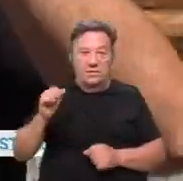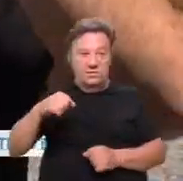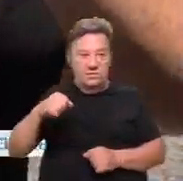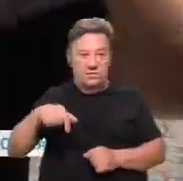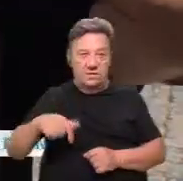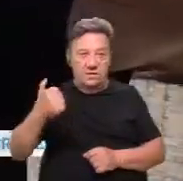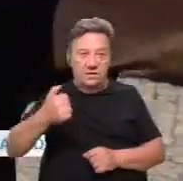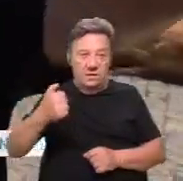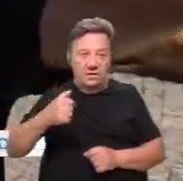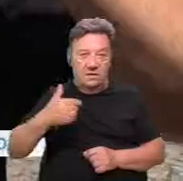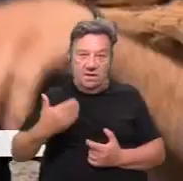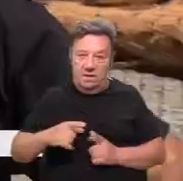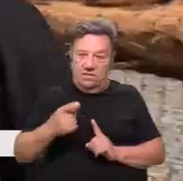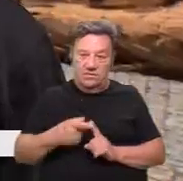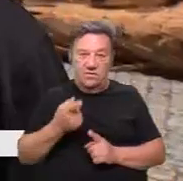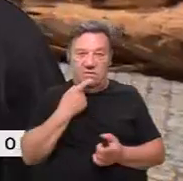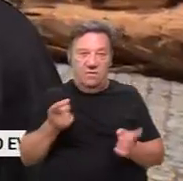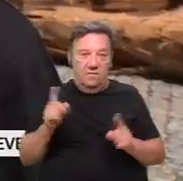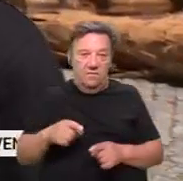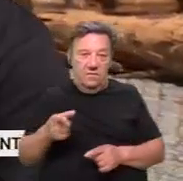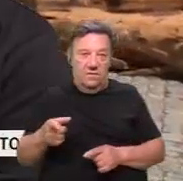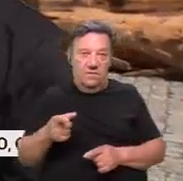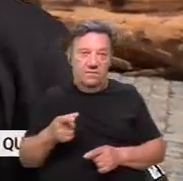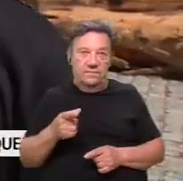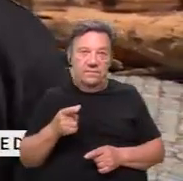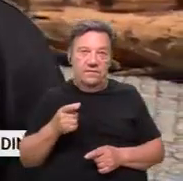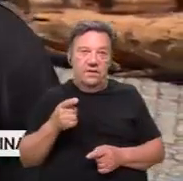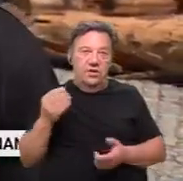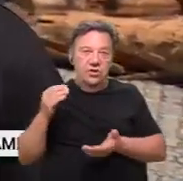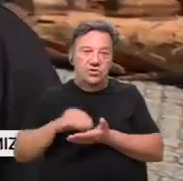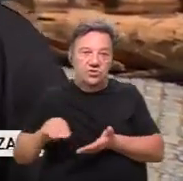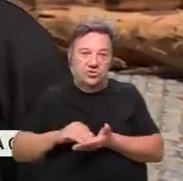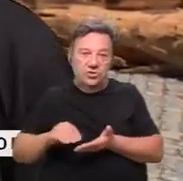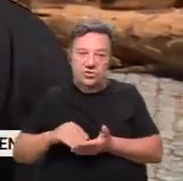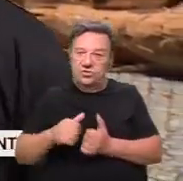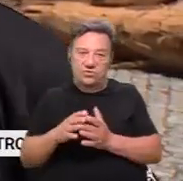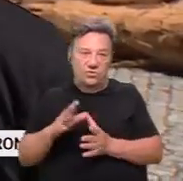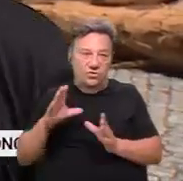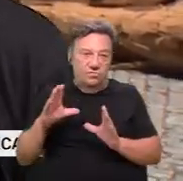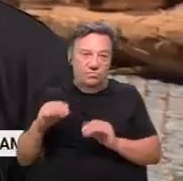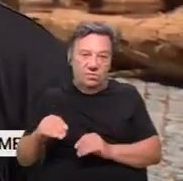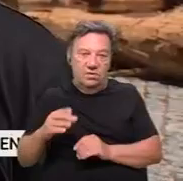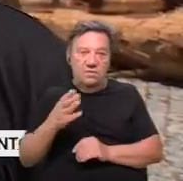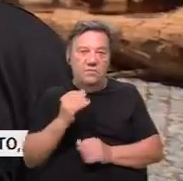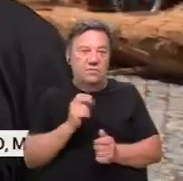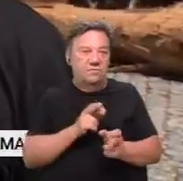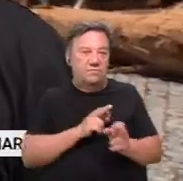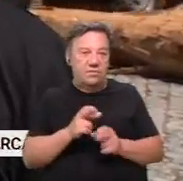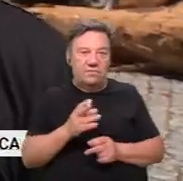quinta edição está novamente com as inscrições todas esgotadas, muitos pilotos, muitos atletas,